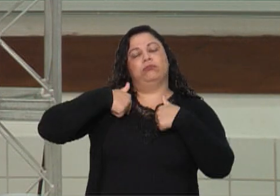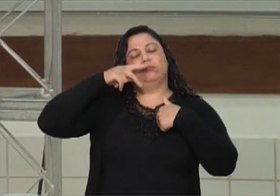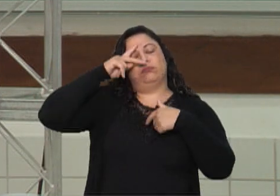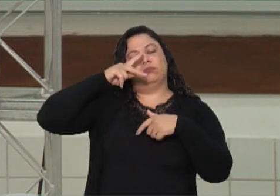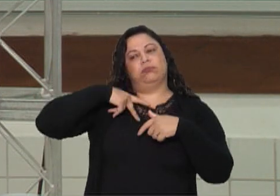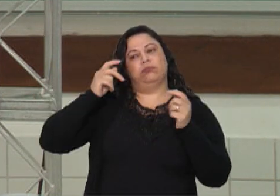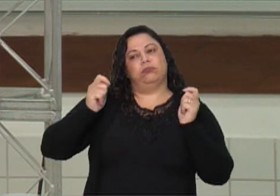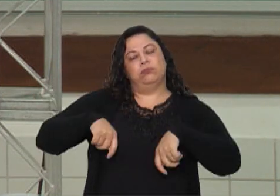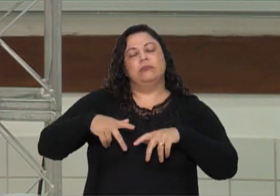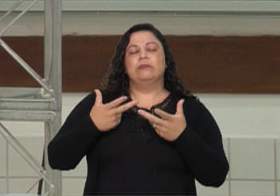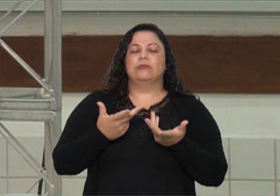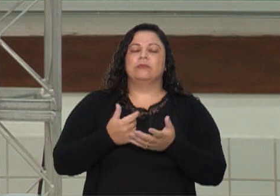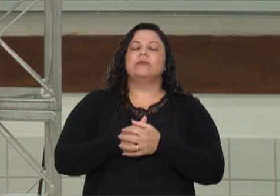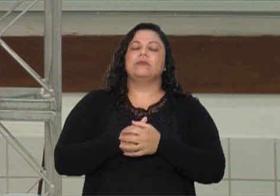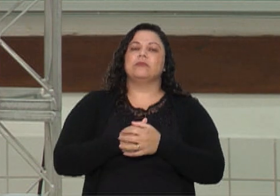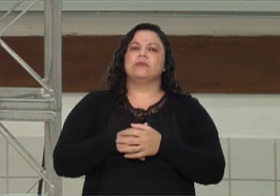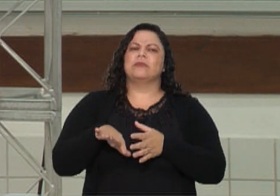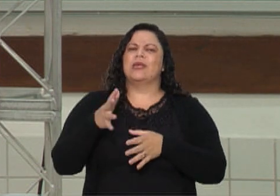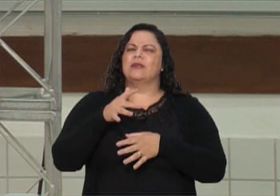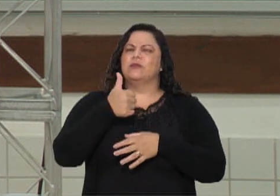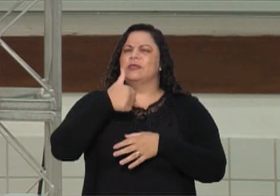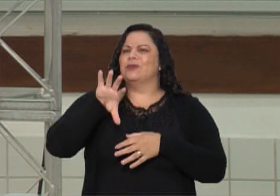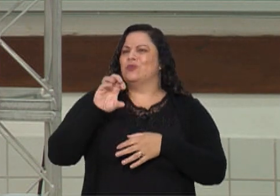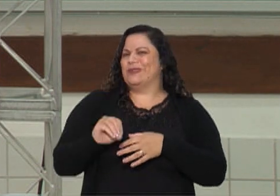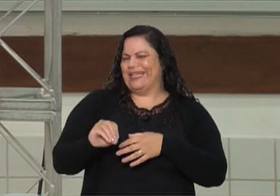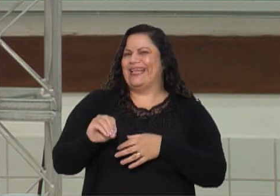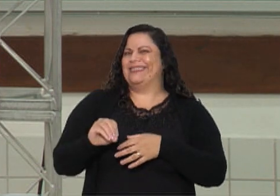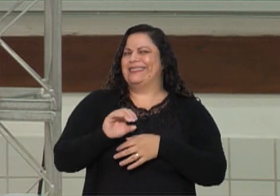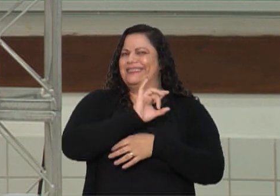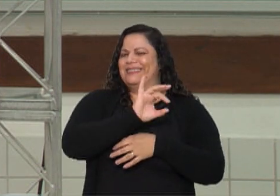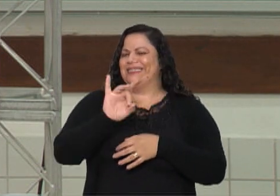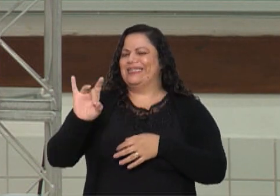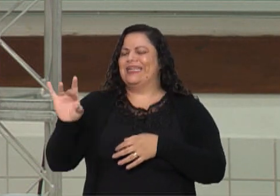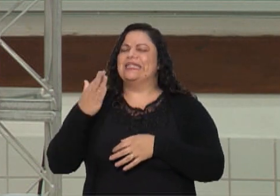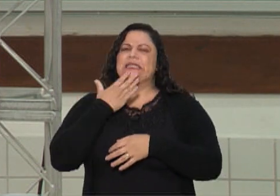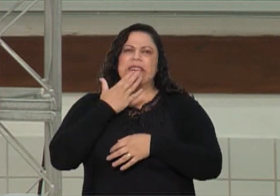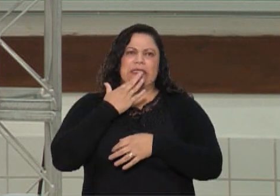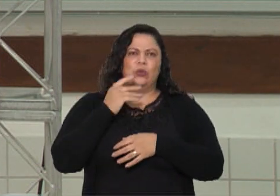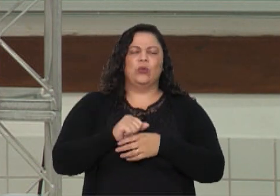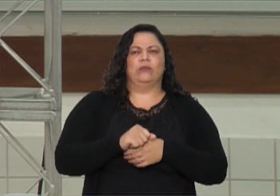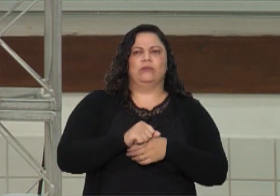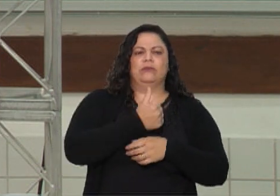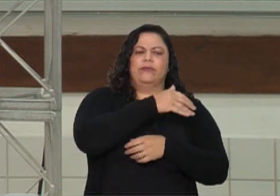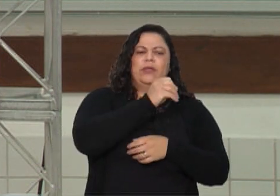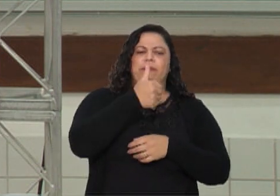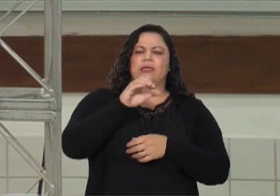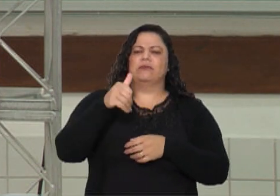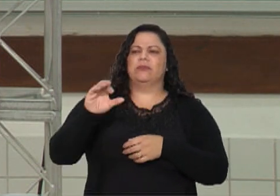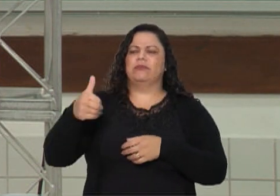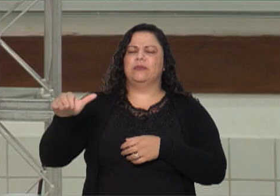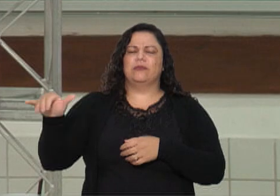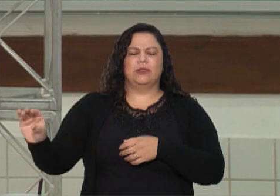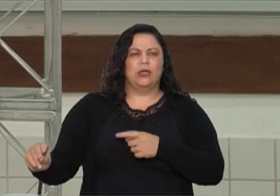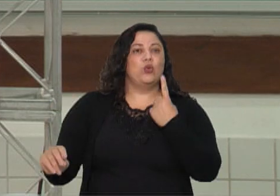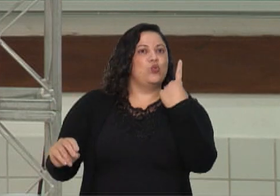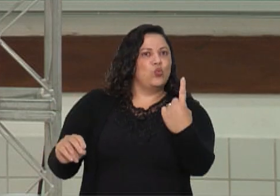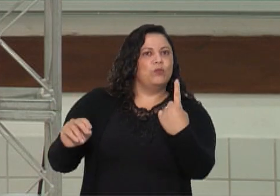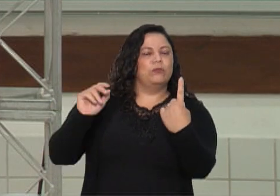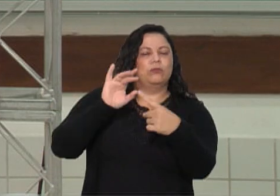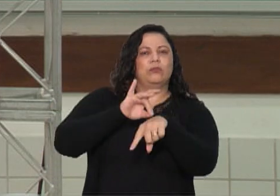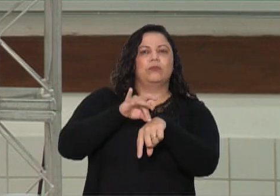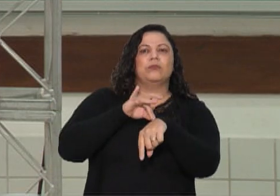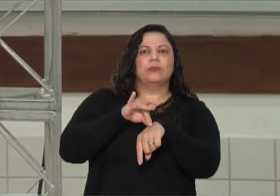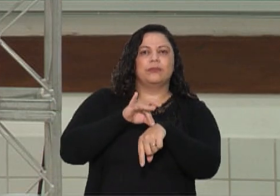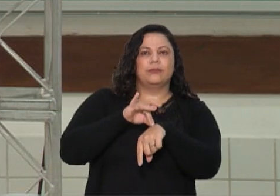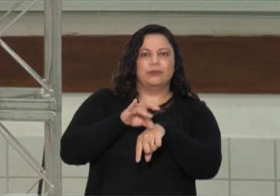pelo menos, no mínimo, uns 10 palitinhos de cada cor ali, do amarelo, do vermelho, do azul e do verde. E um preto, ok? Se